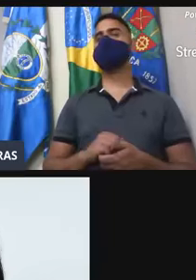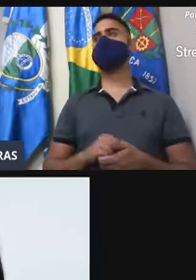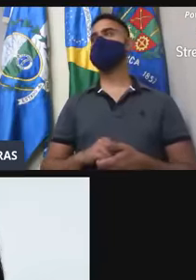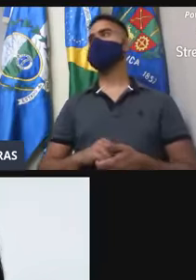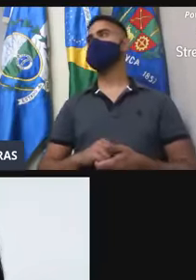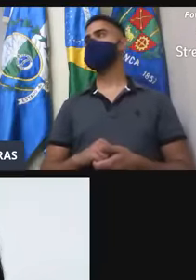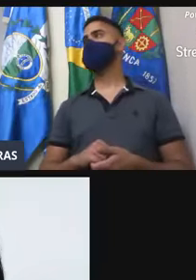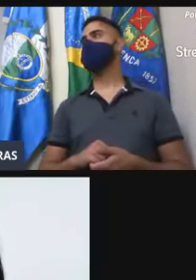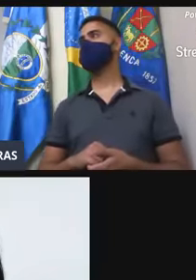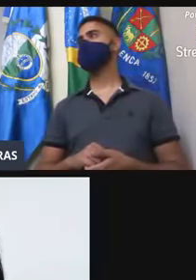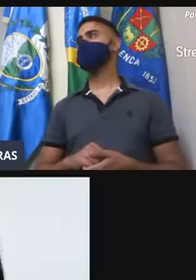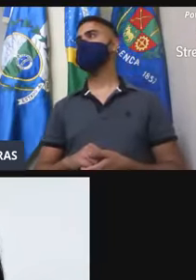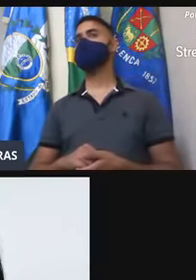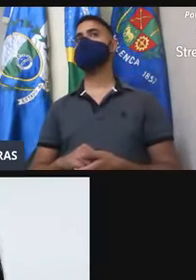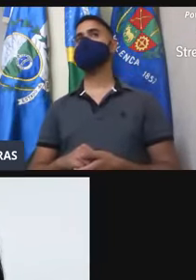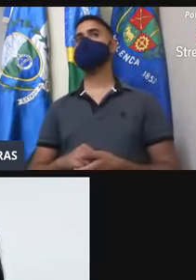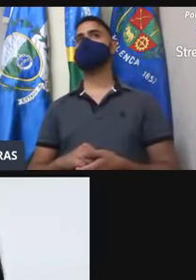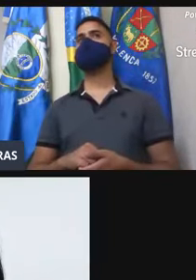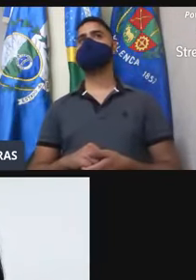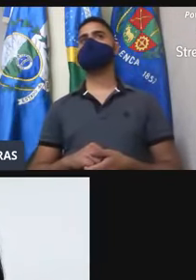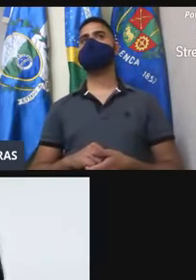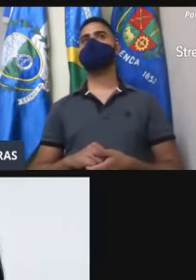Hein?